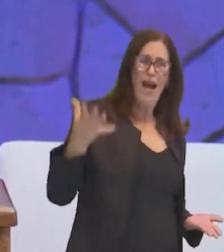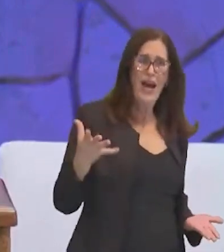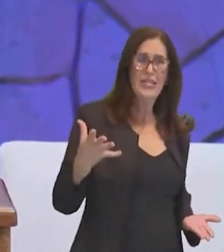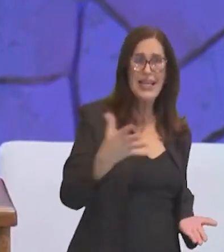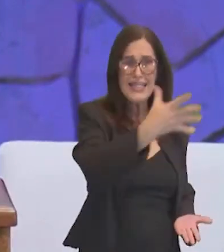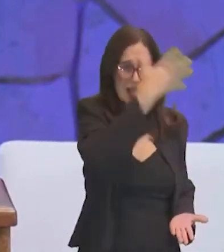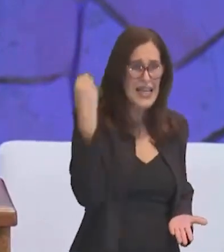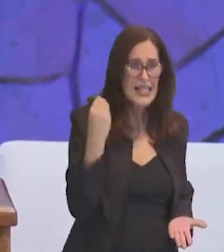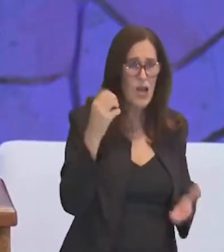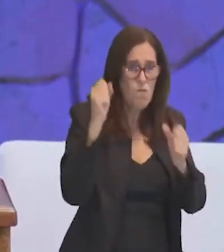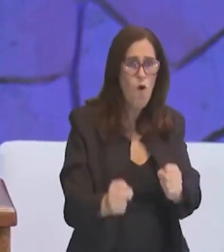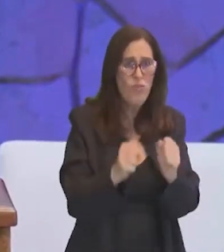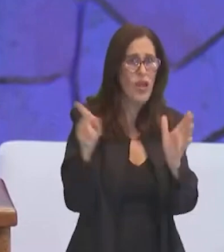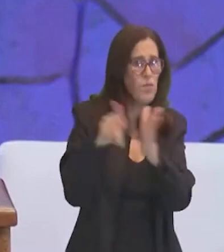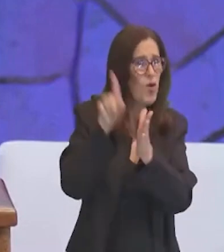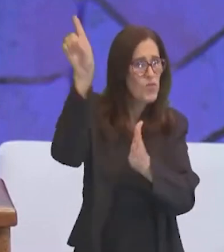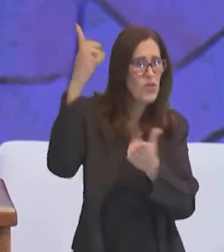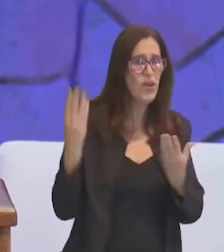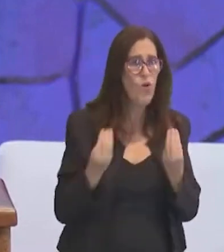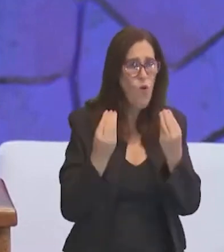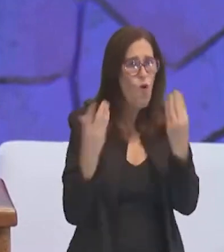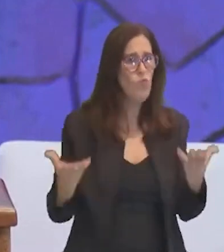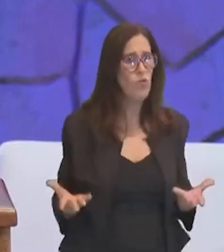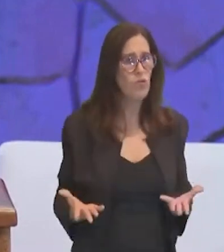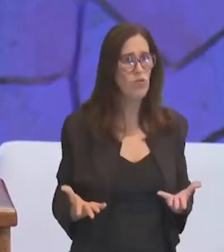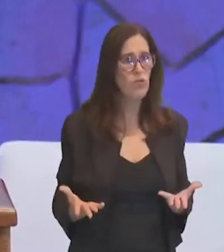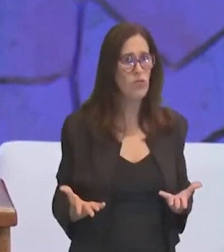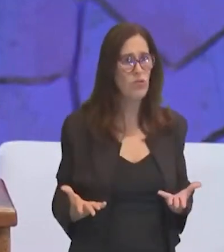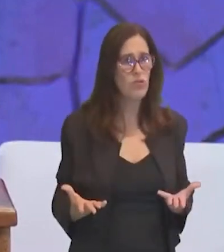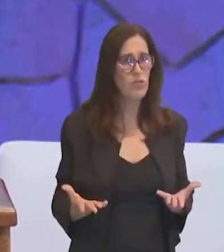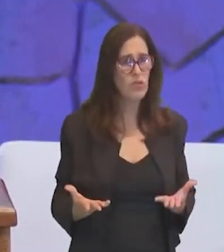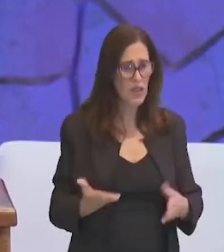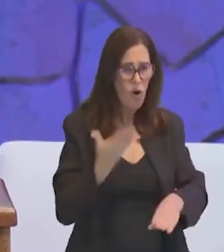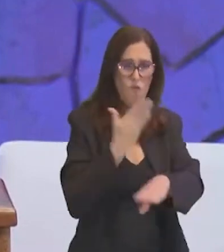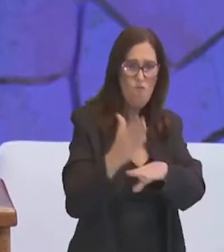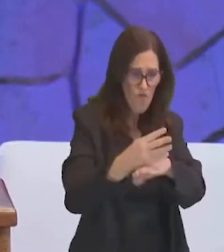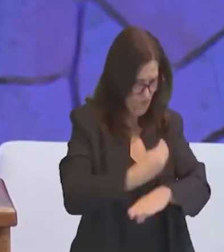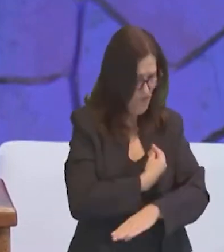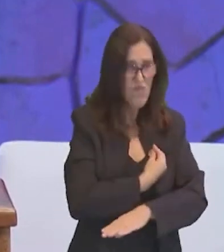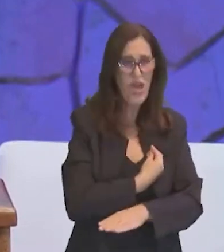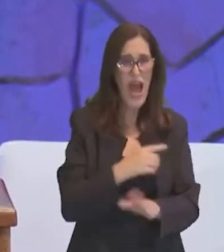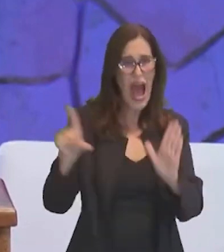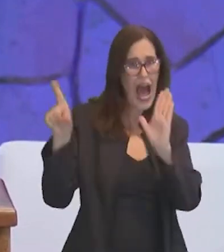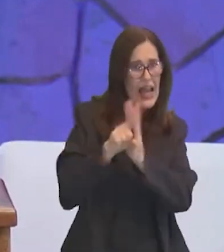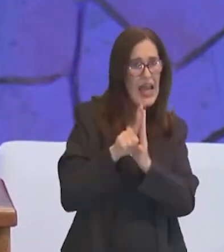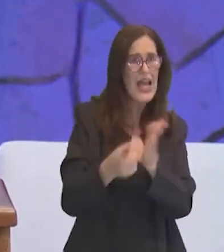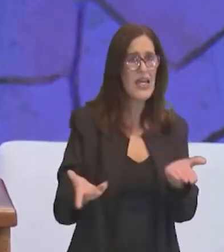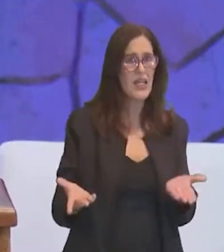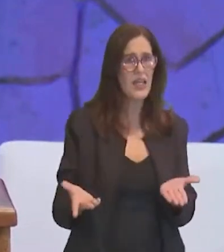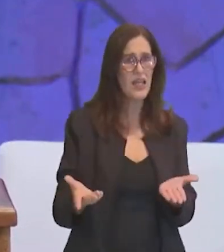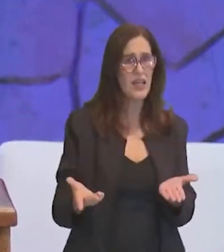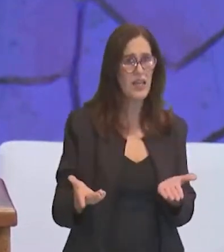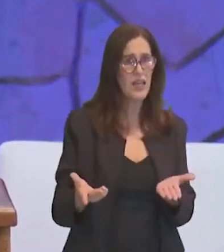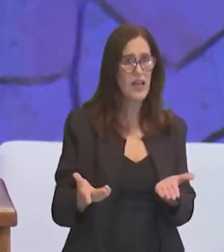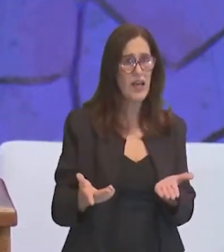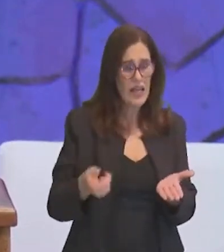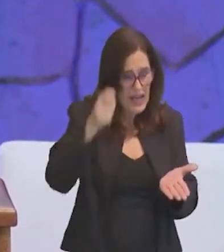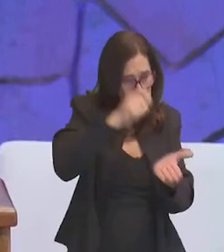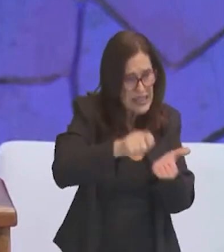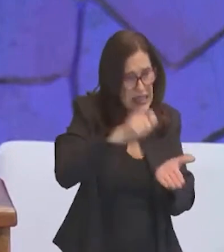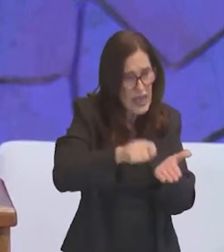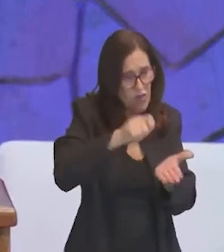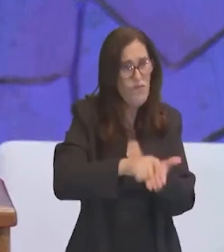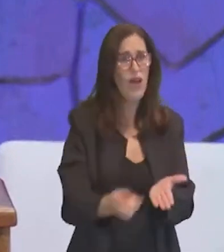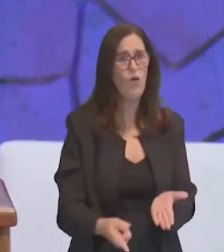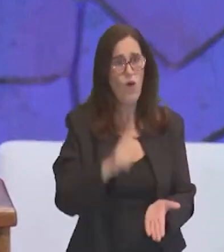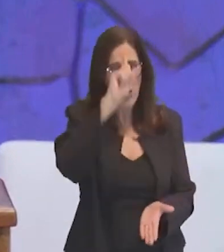esquecer desse poder? De não praticar as leis sobre aquele que escreveu esses